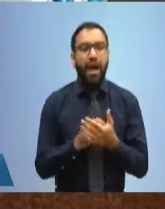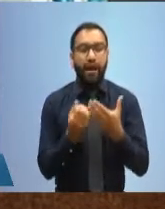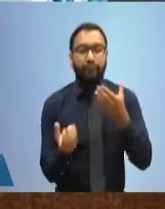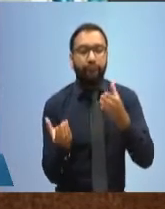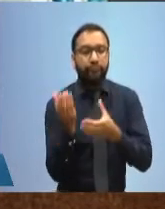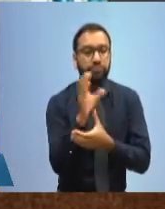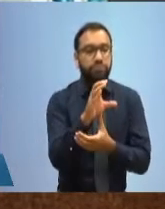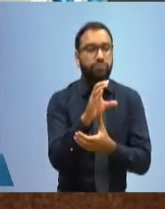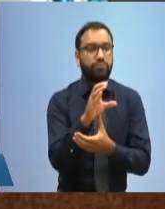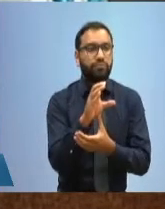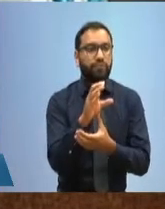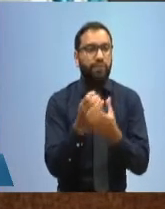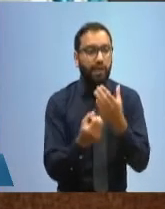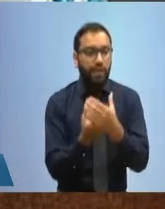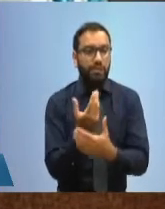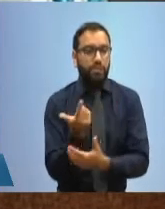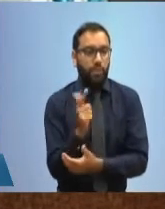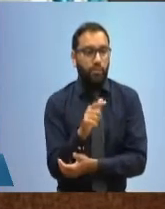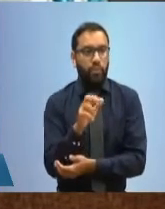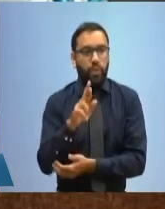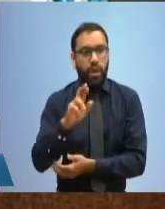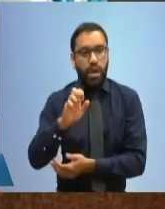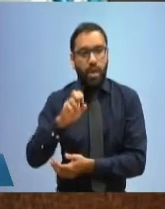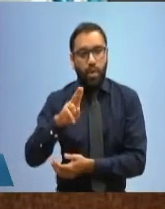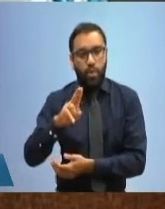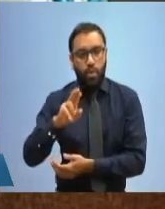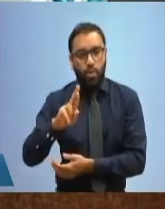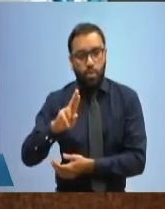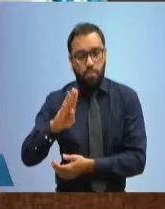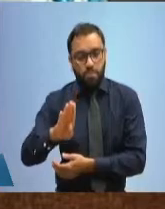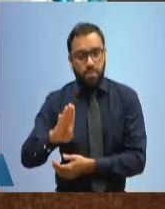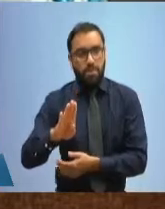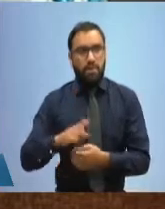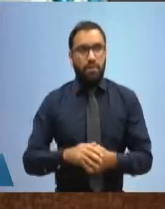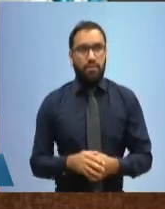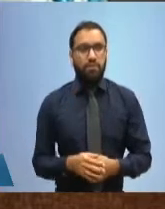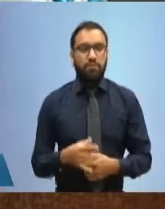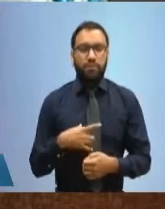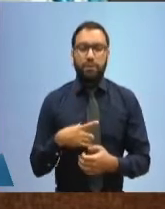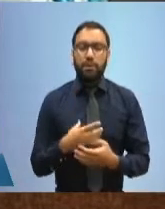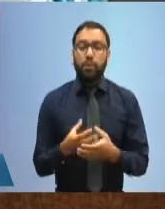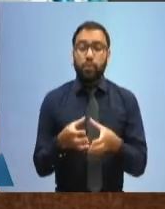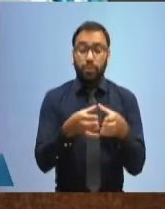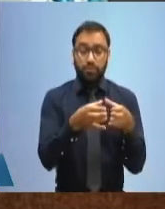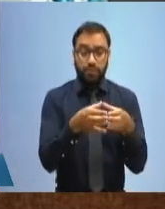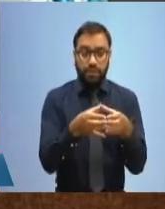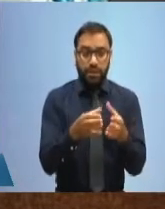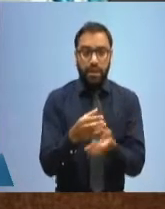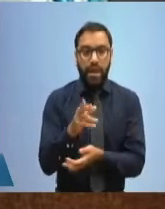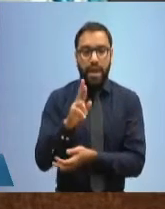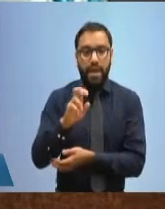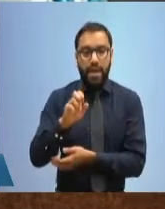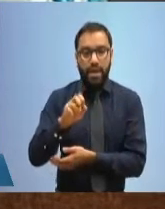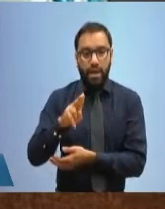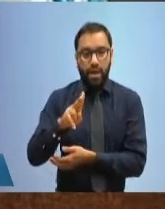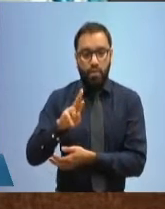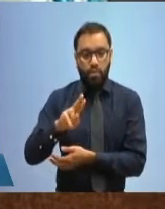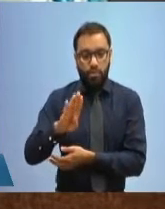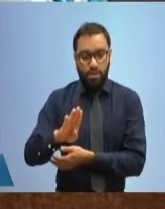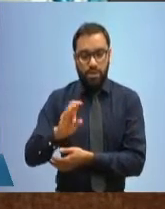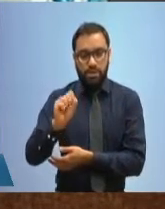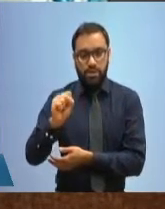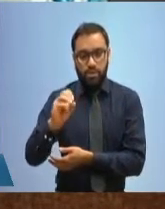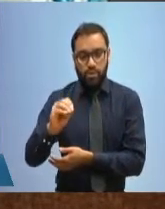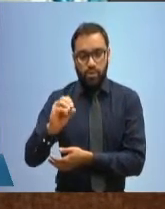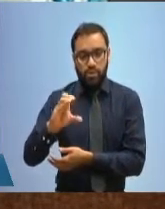processo de regularização fundiária em florianópolis e nós temos uma categoria que é o rubin social do qual as comunidades de baixa renda têm